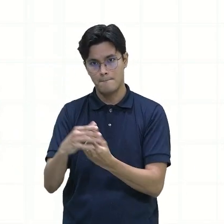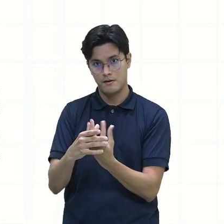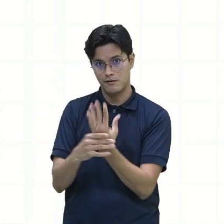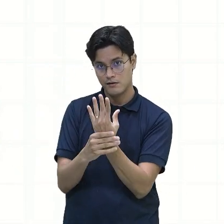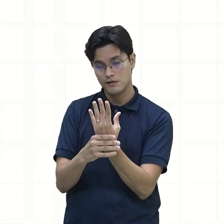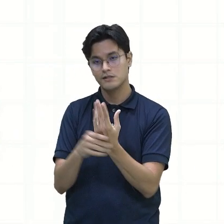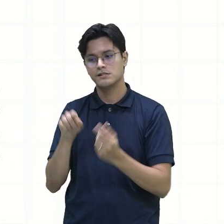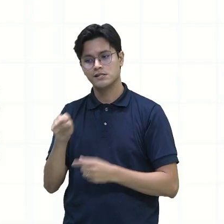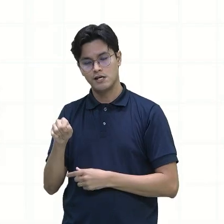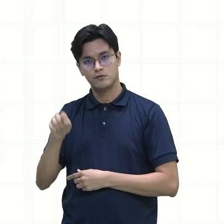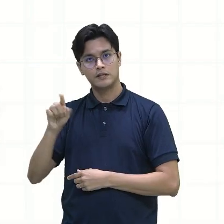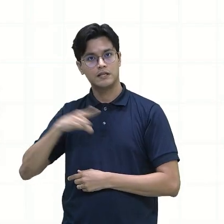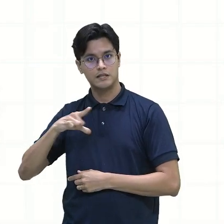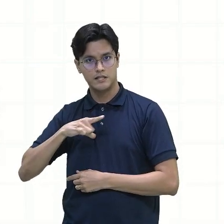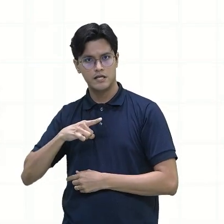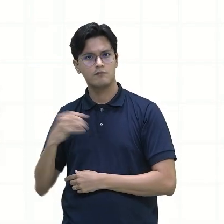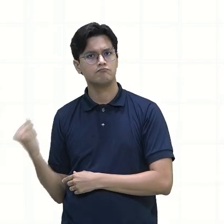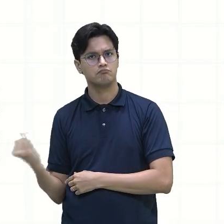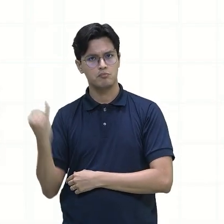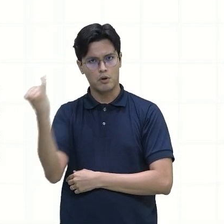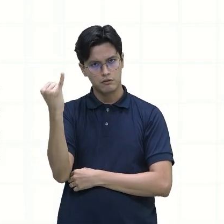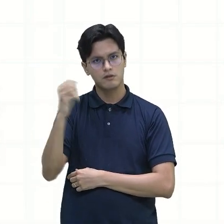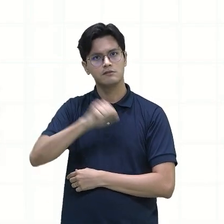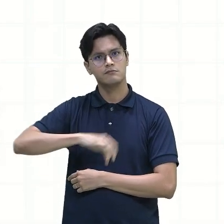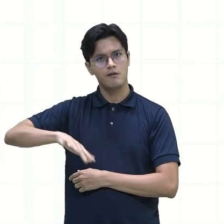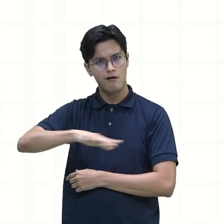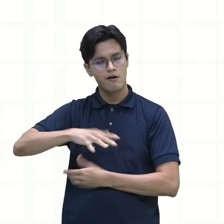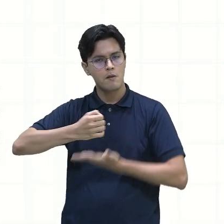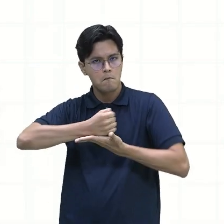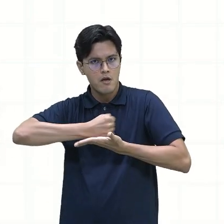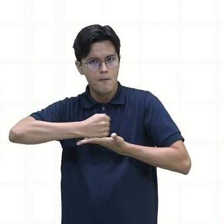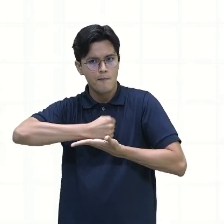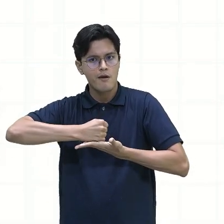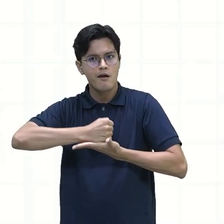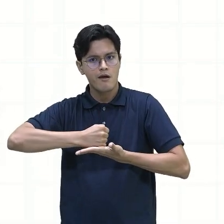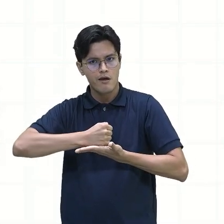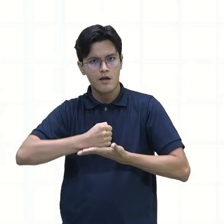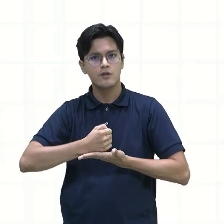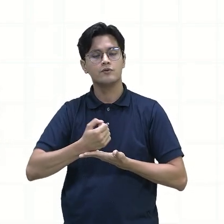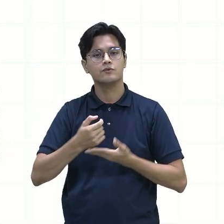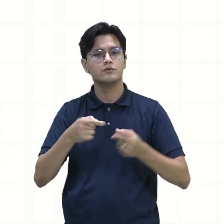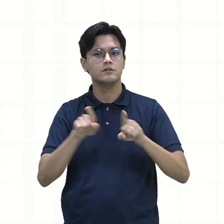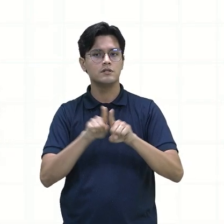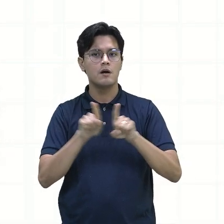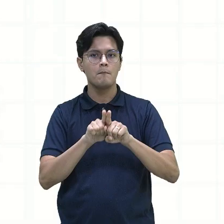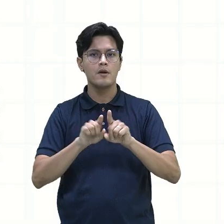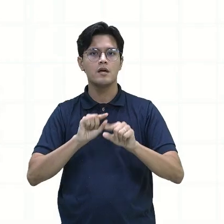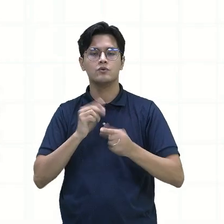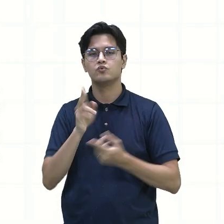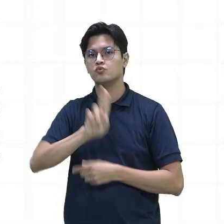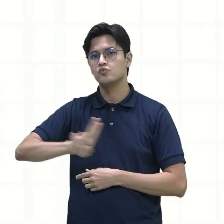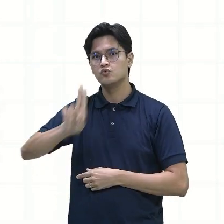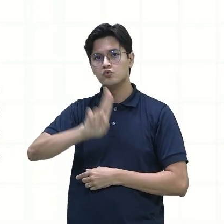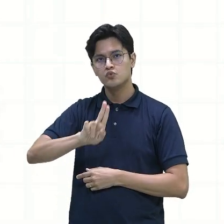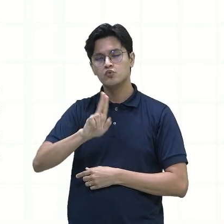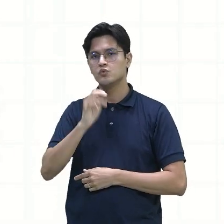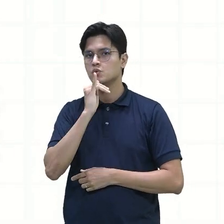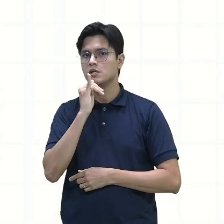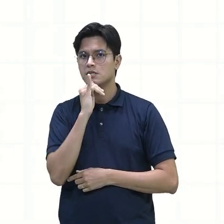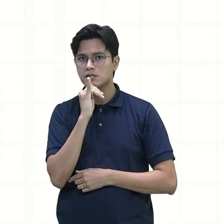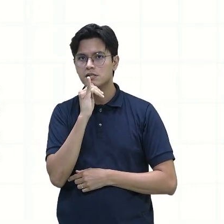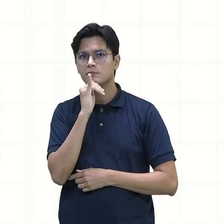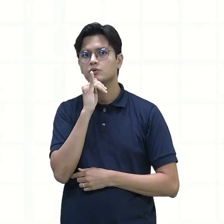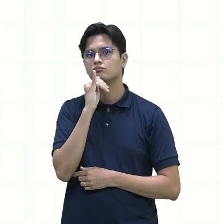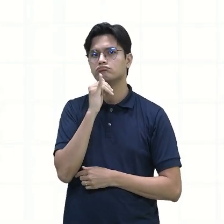medicinal, né? Olha aqui, ó, uso medicinal, uso de cosméticos, né, ali para